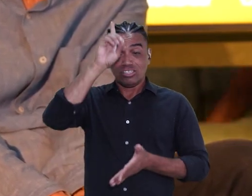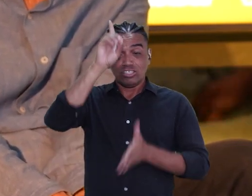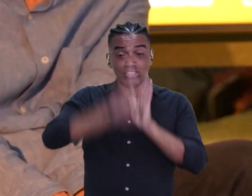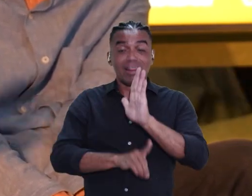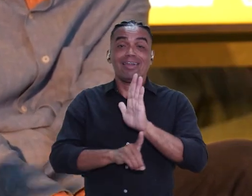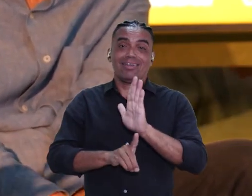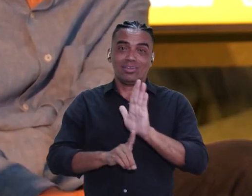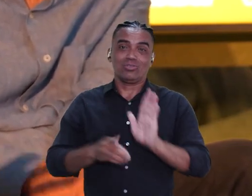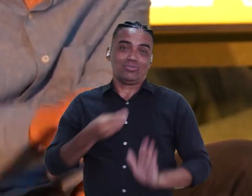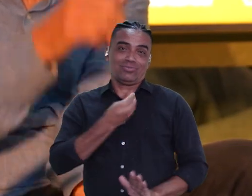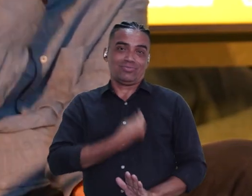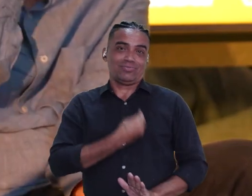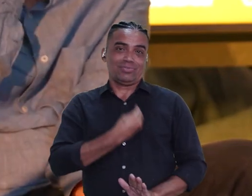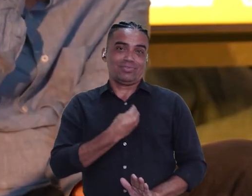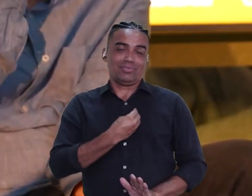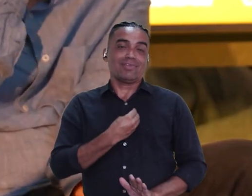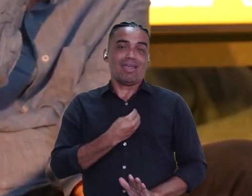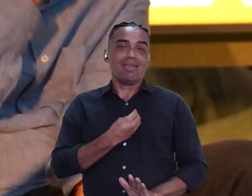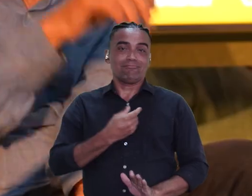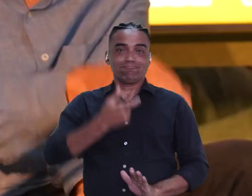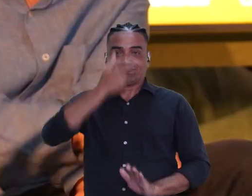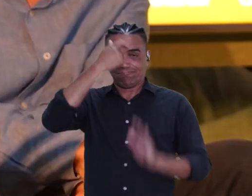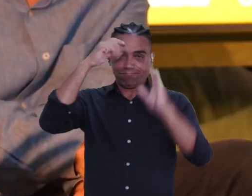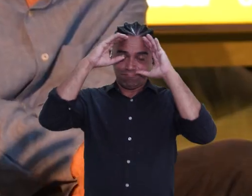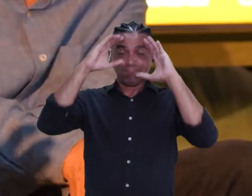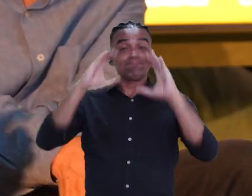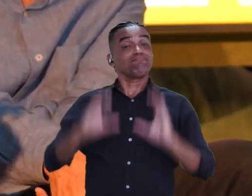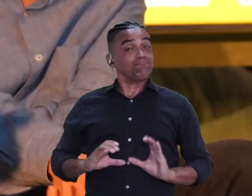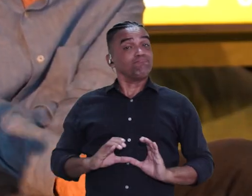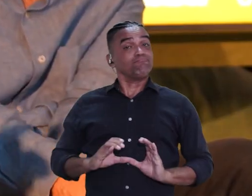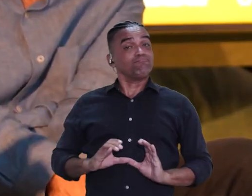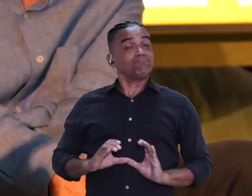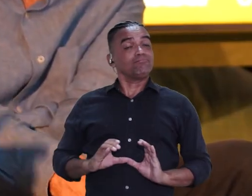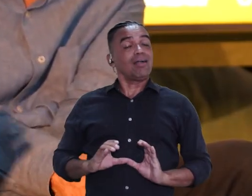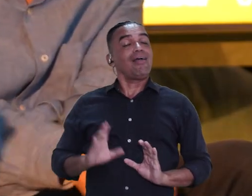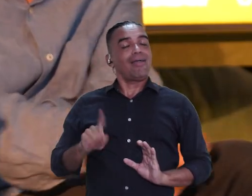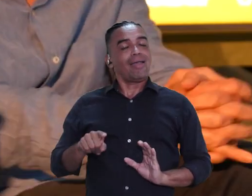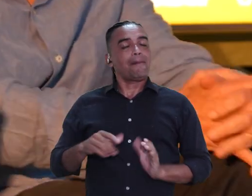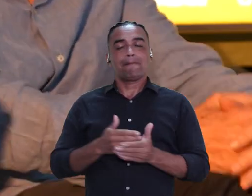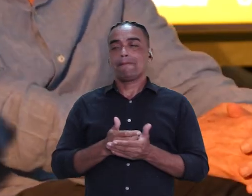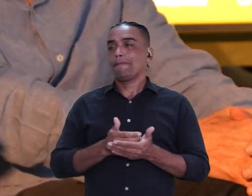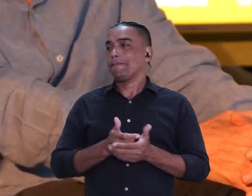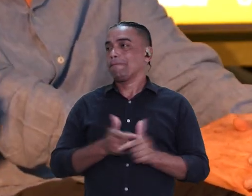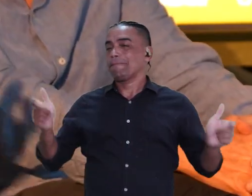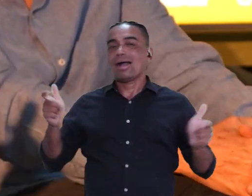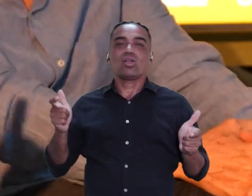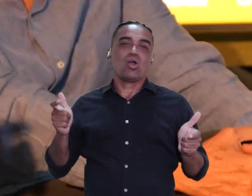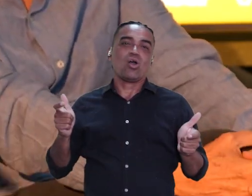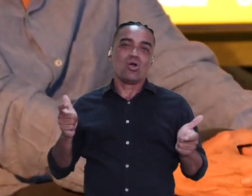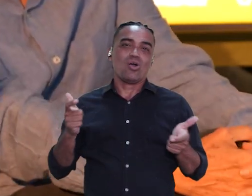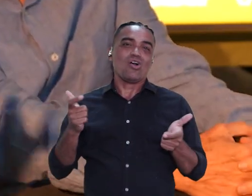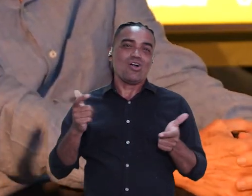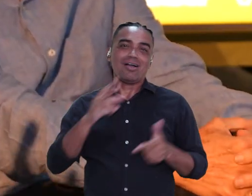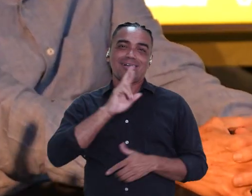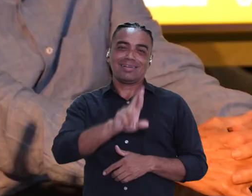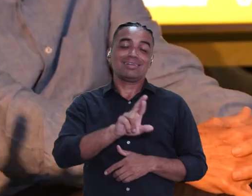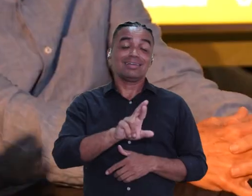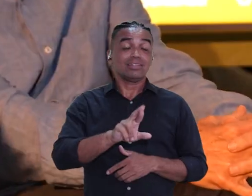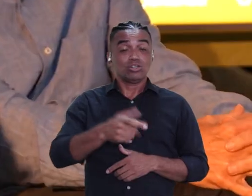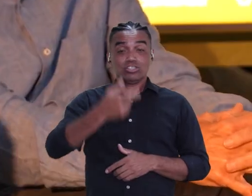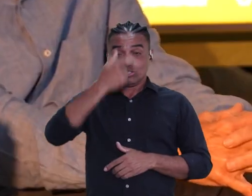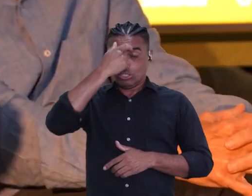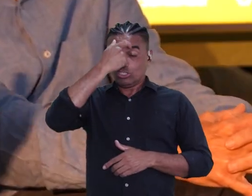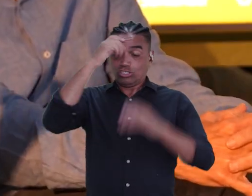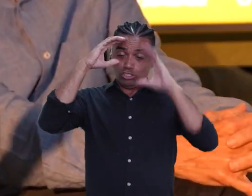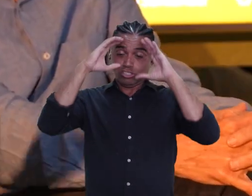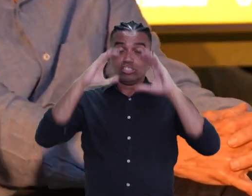direito a existir com dignidade. Essa é a grande chave. Porque a dignidade, o que a gente chama de